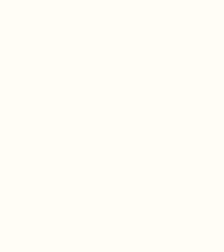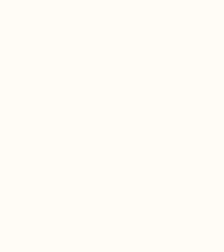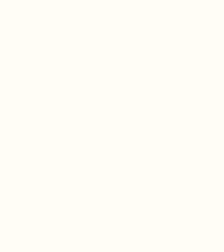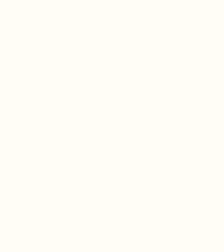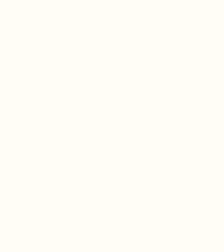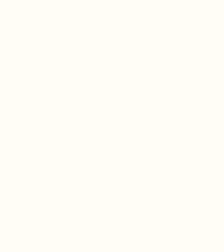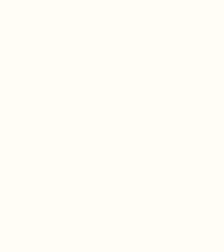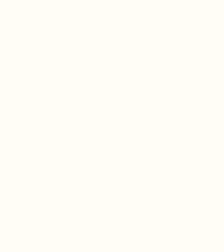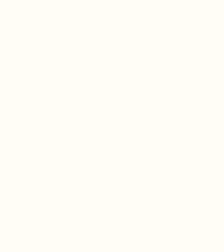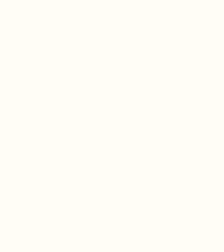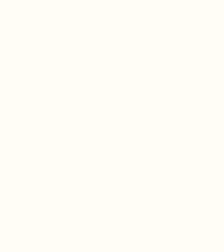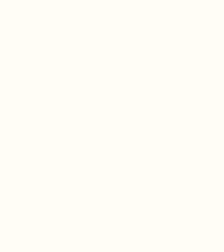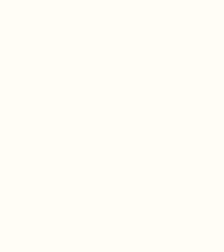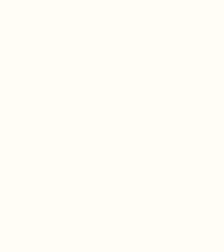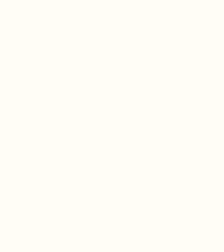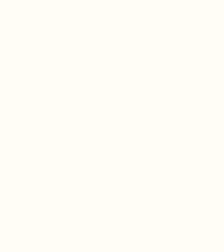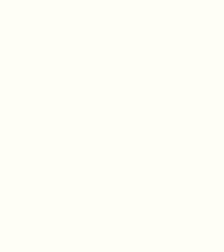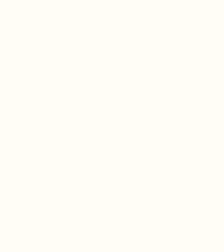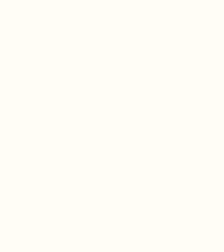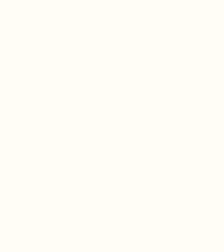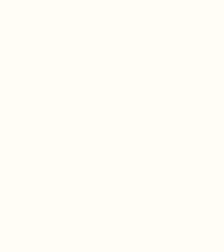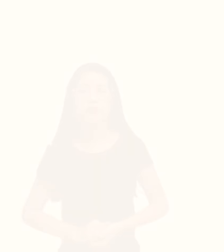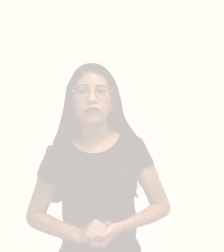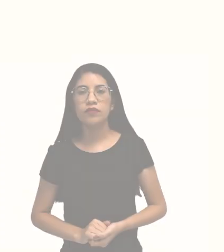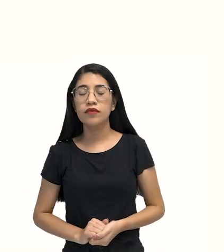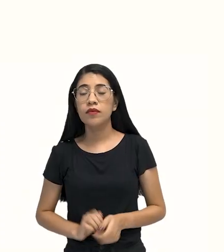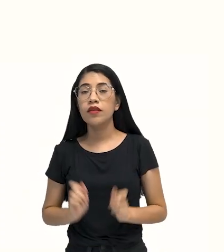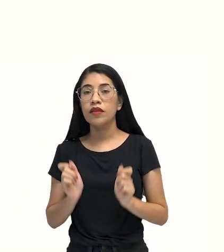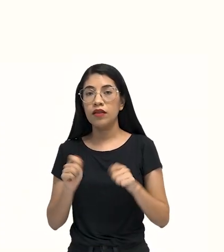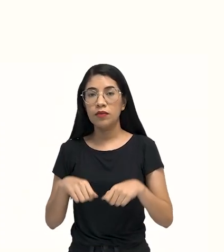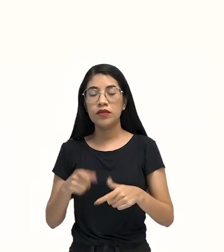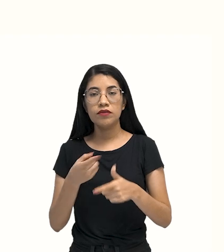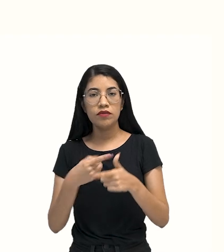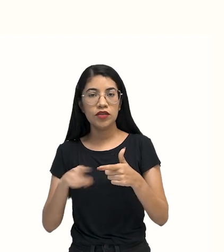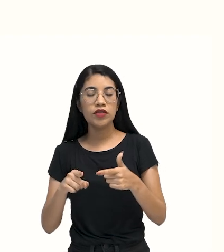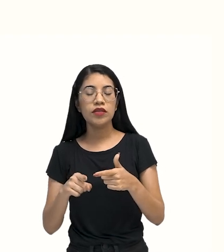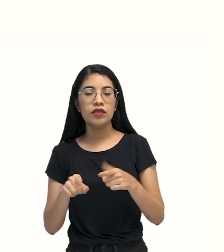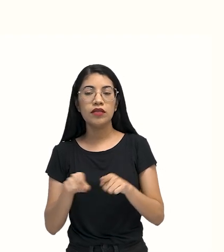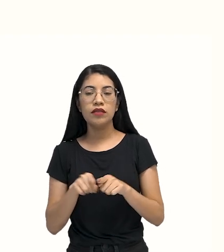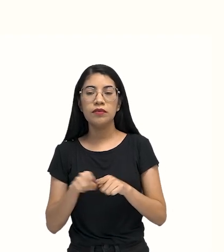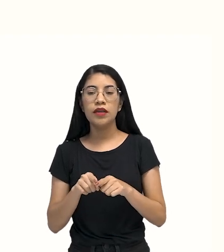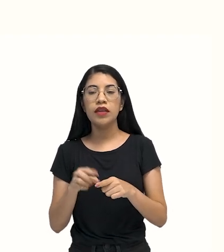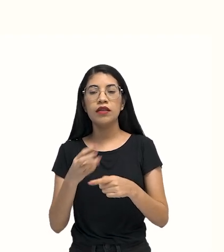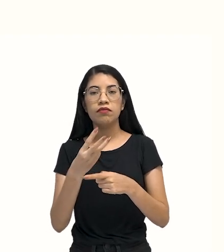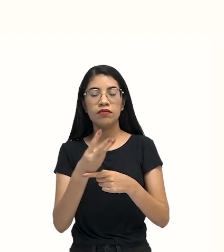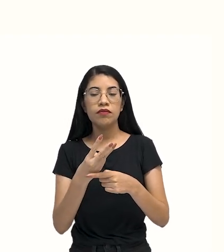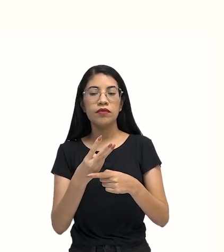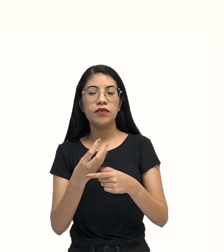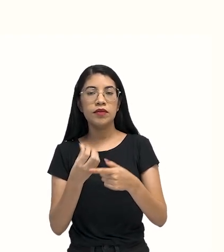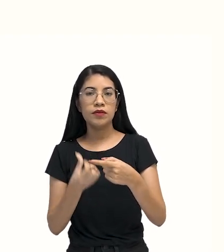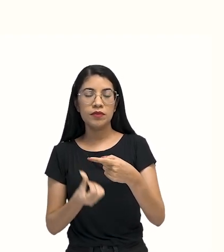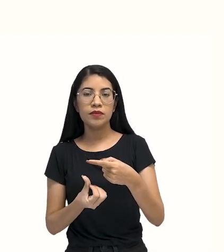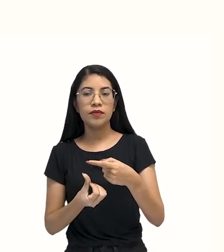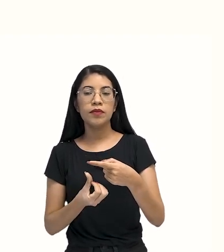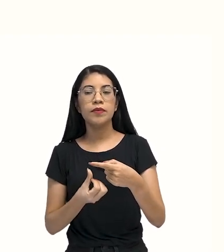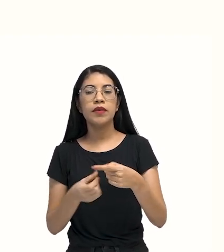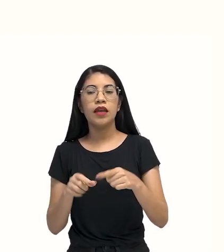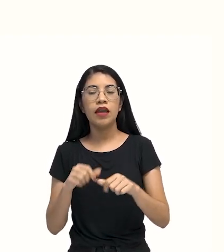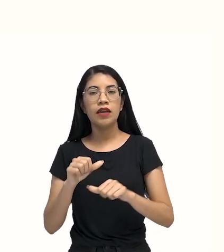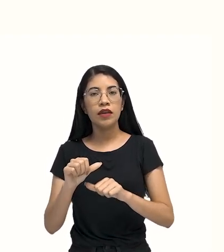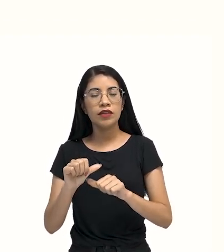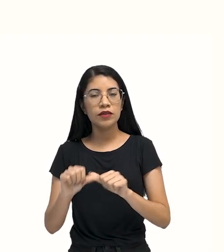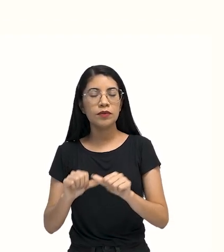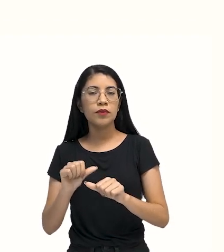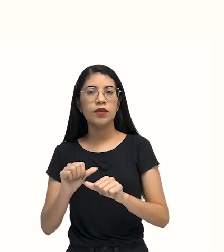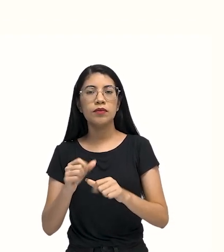sobre 2. Tudo bem? Simplifiquei a fração por 3. 1 sobre 2. Transformando